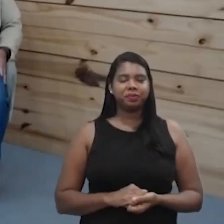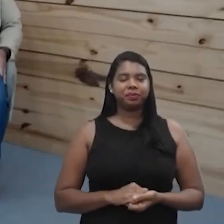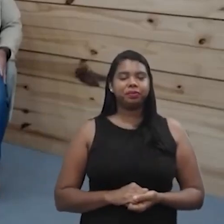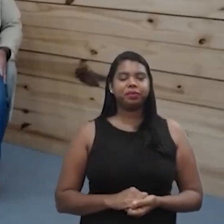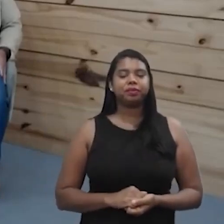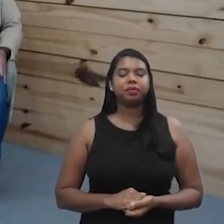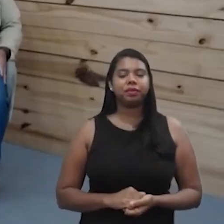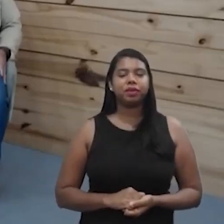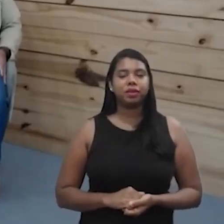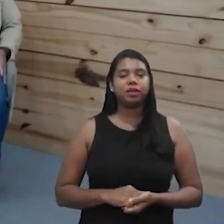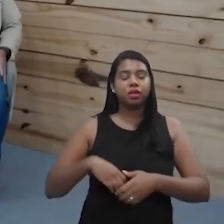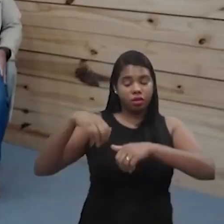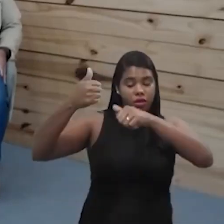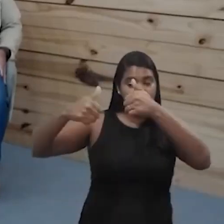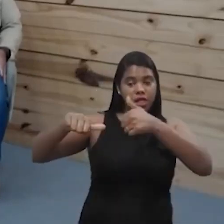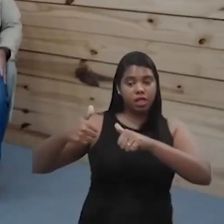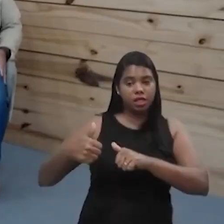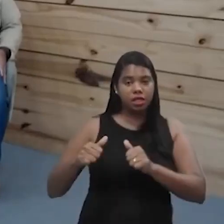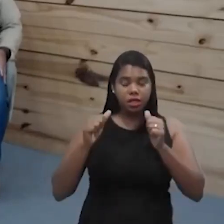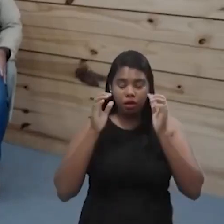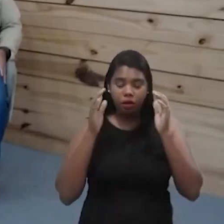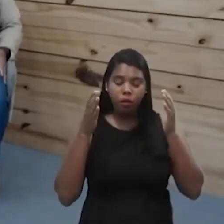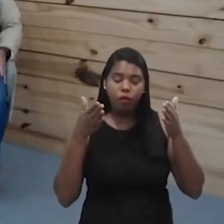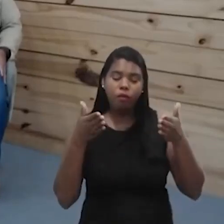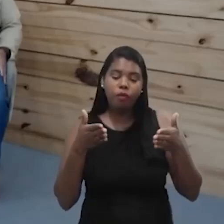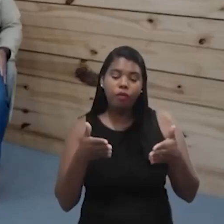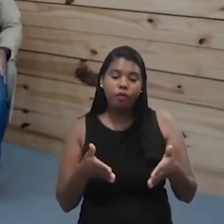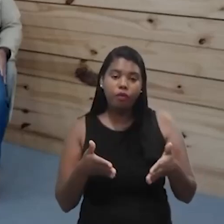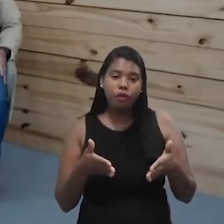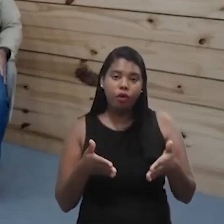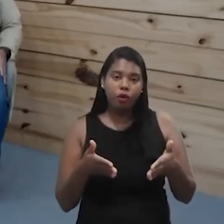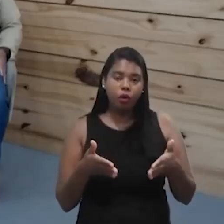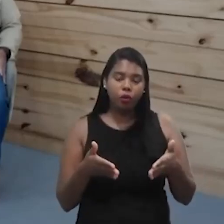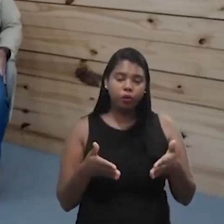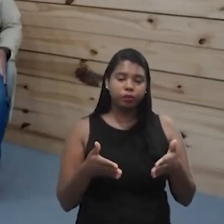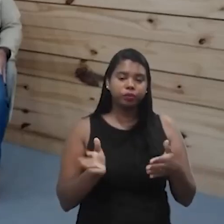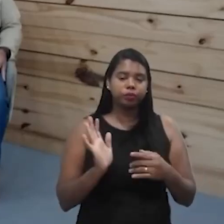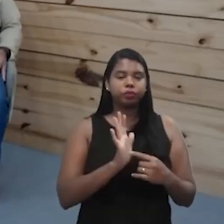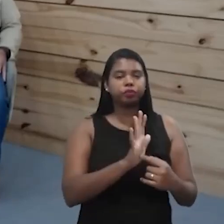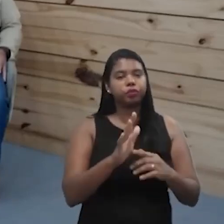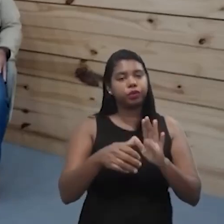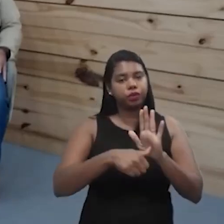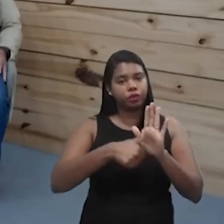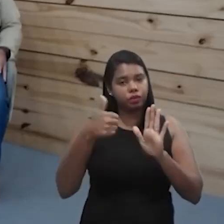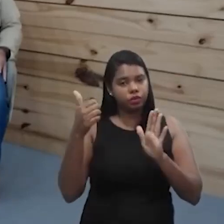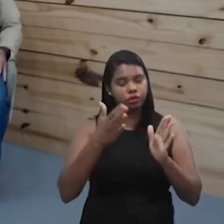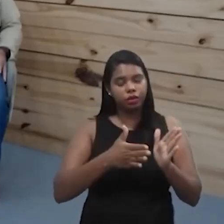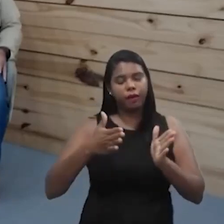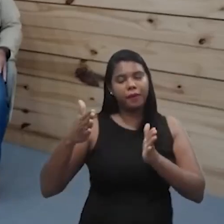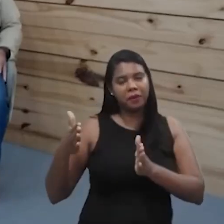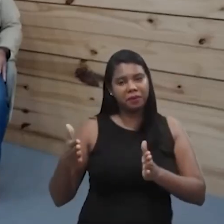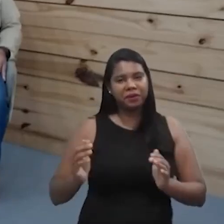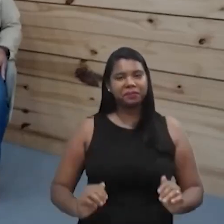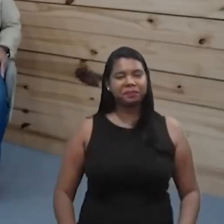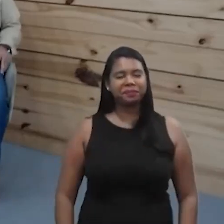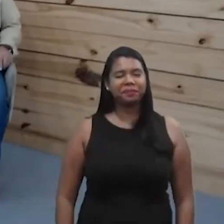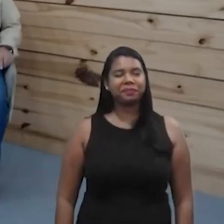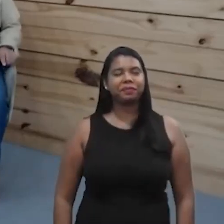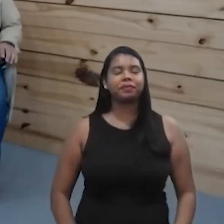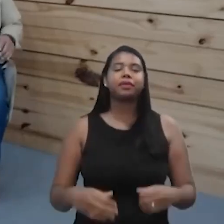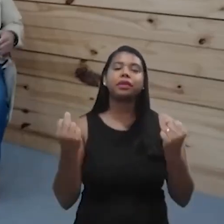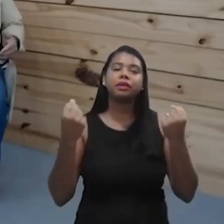relação à questão das habilidades, né, que foi o foco aqui da nossa primeira intervenção. Eu acho que a gente